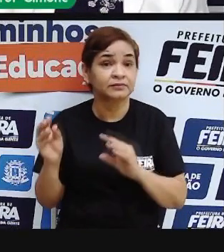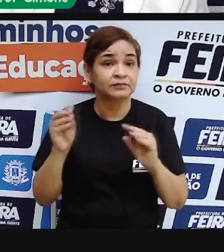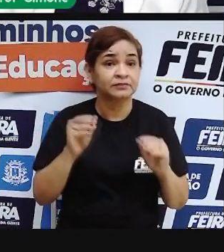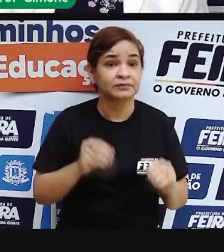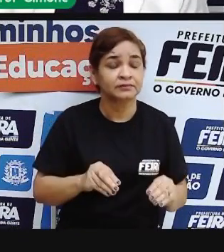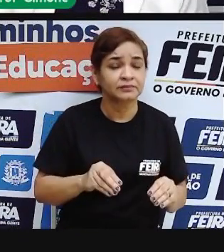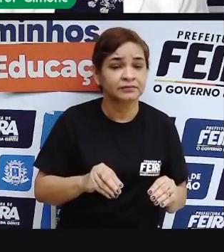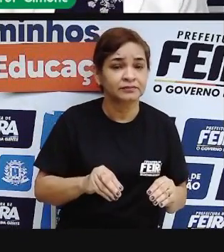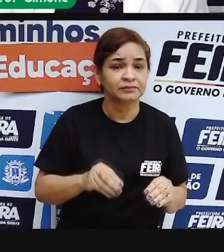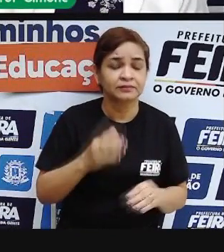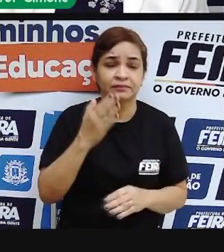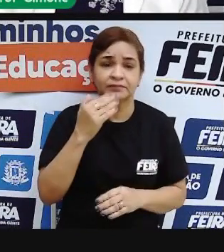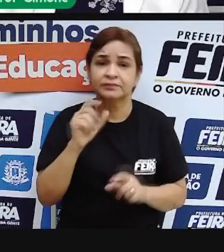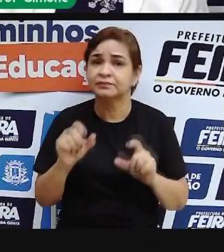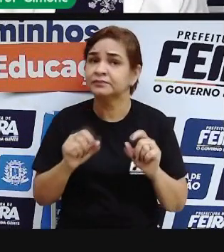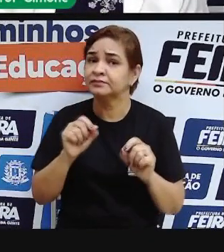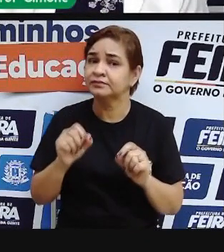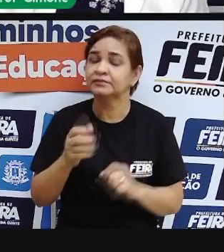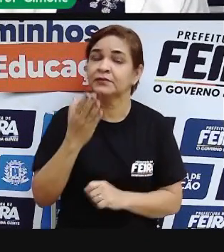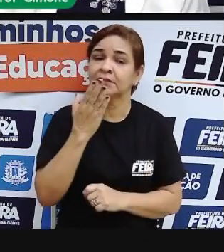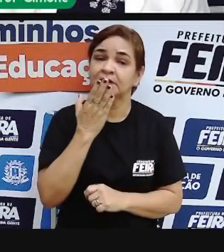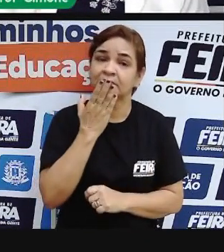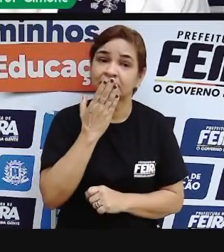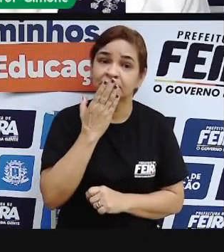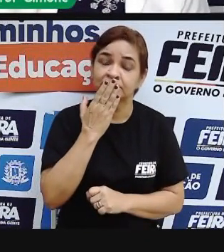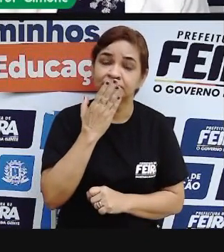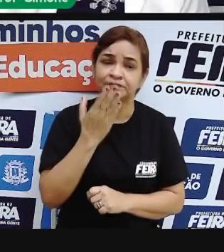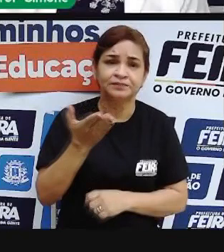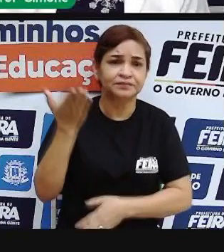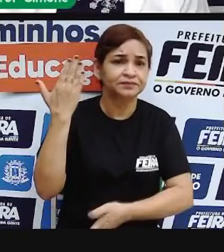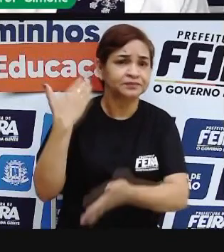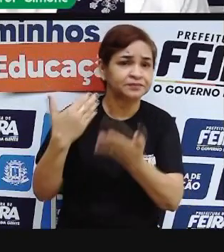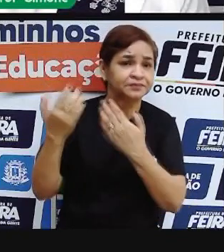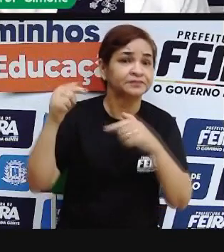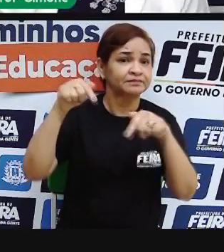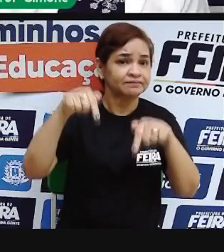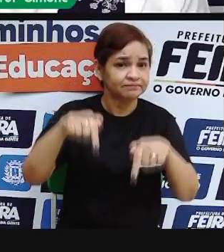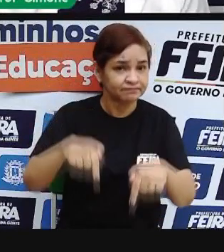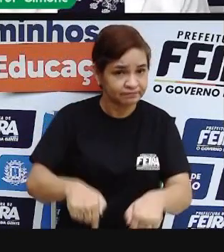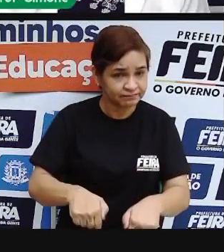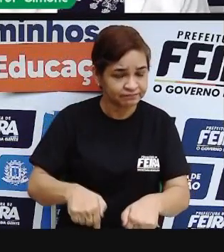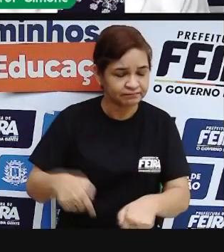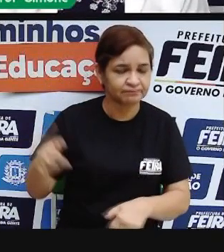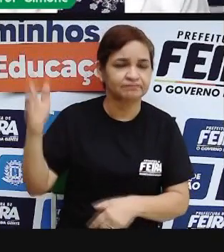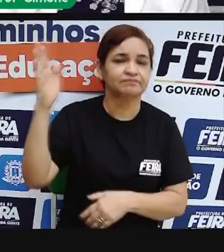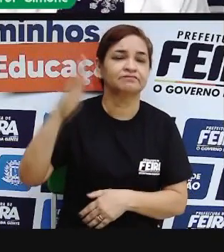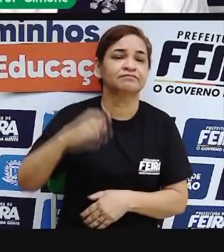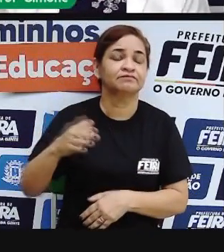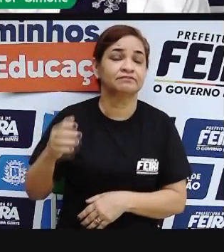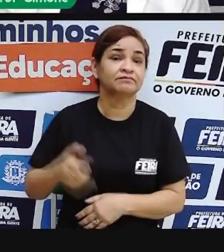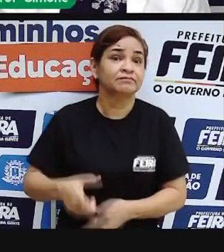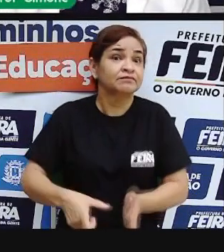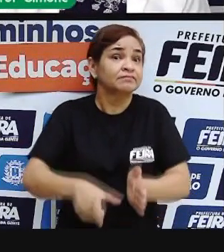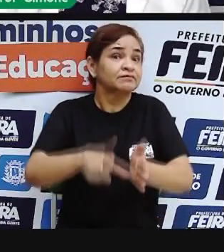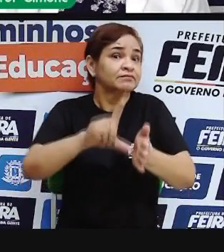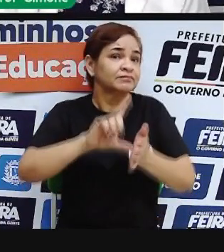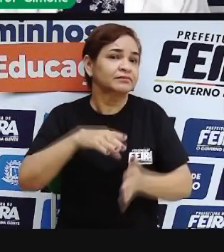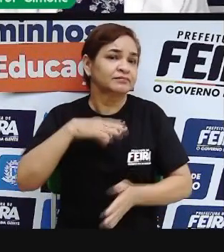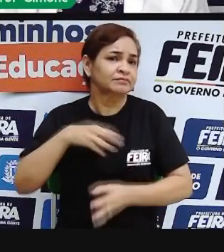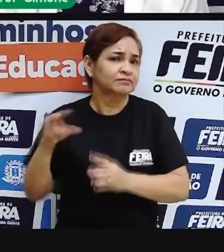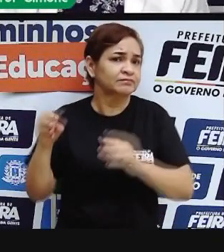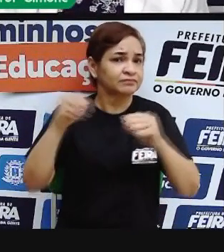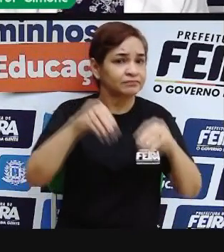nossa dieta pelos indígenas, que já habitavam esse território bem antes dos europeus sonharem que essa